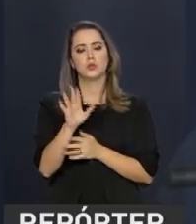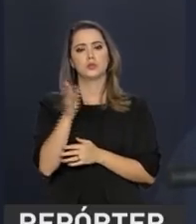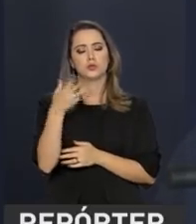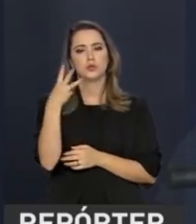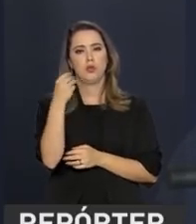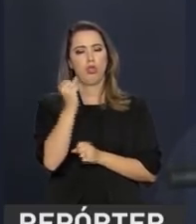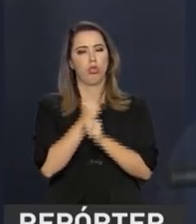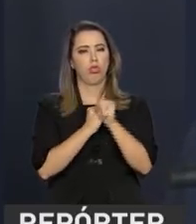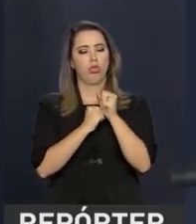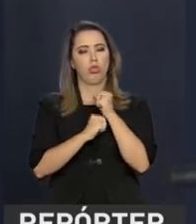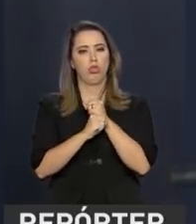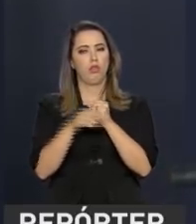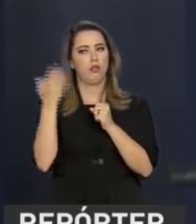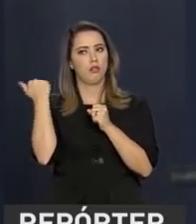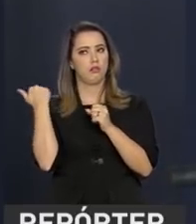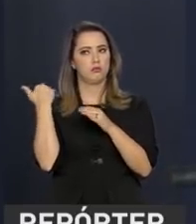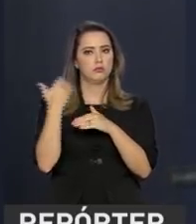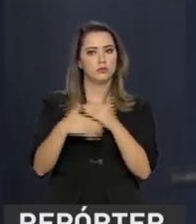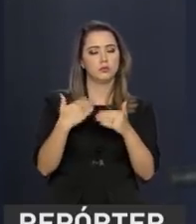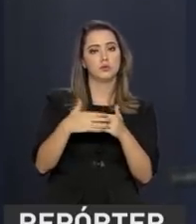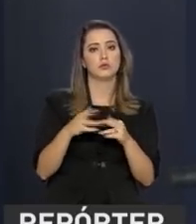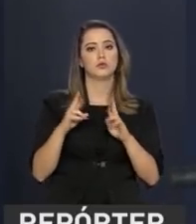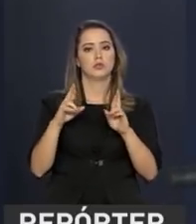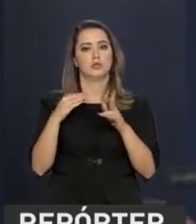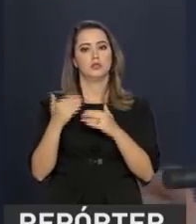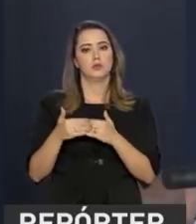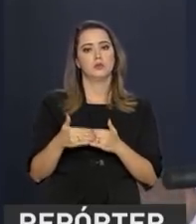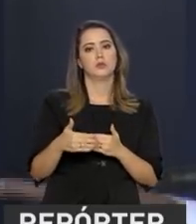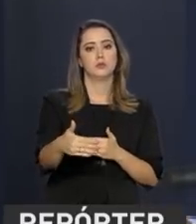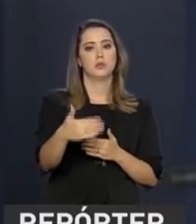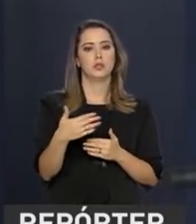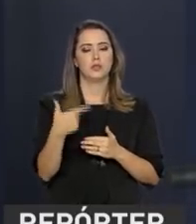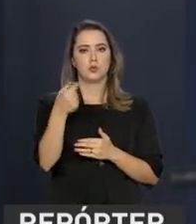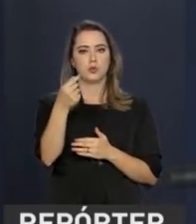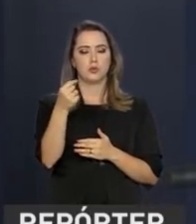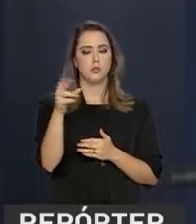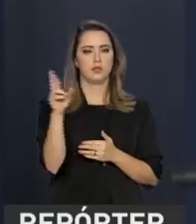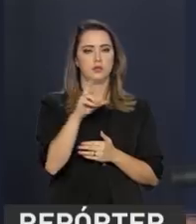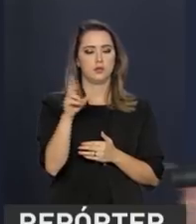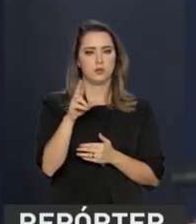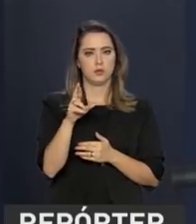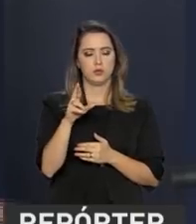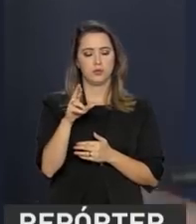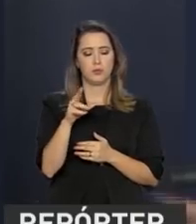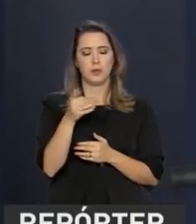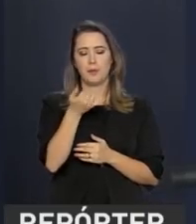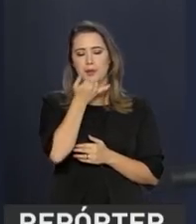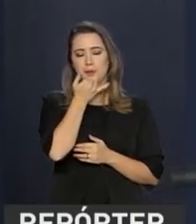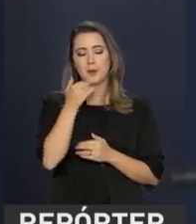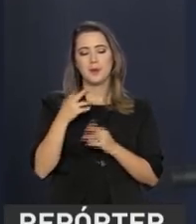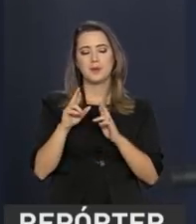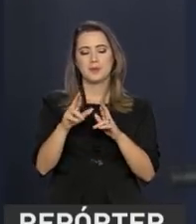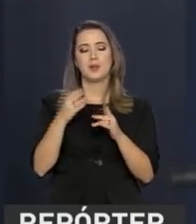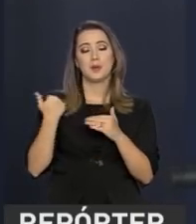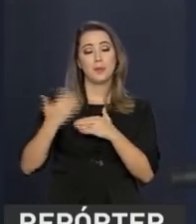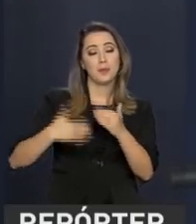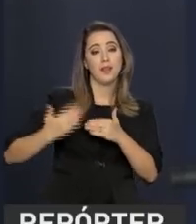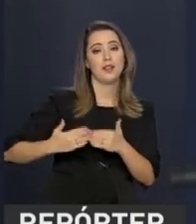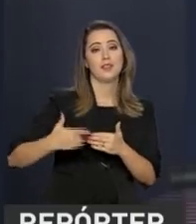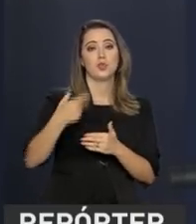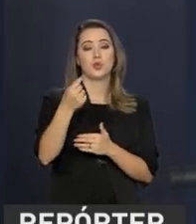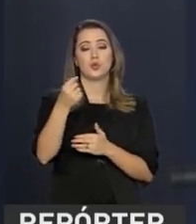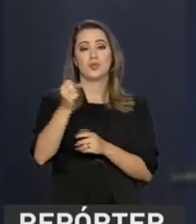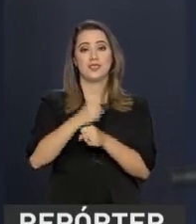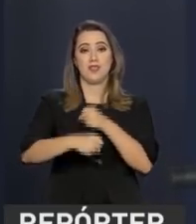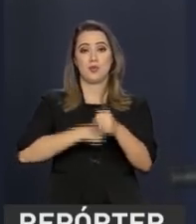anos, espero que continue mais 200 anos, ela prestigia a iniciativa privada, prestigia o